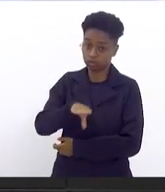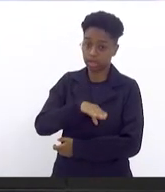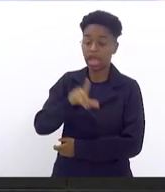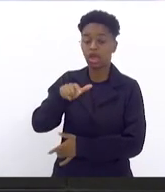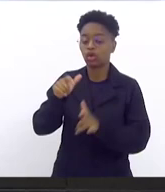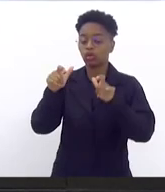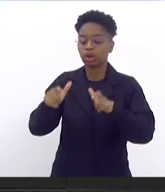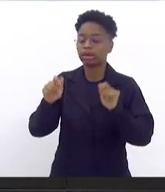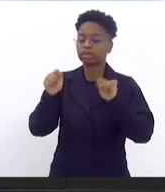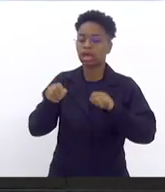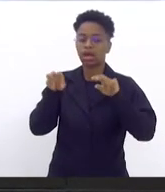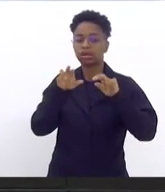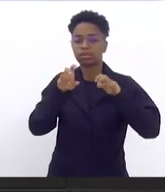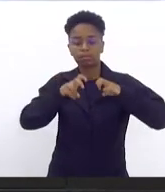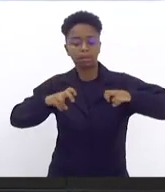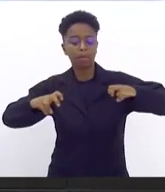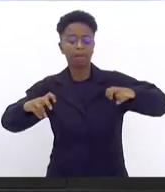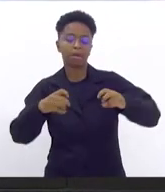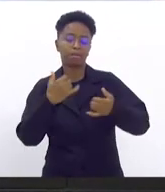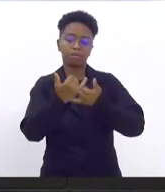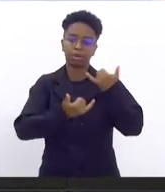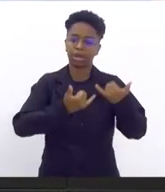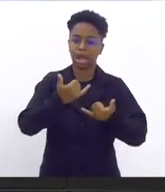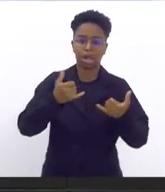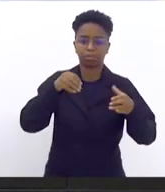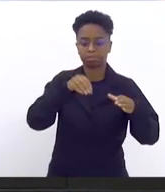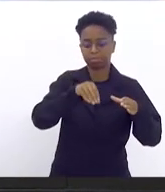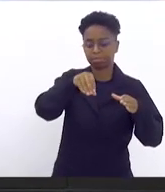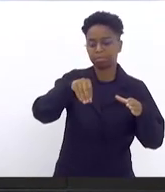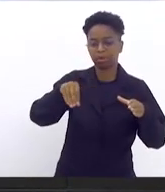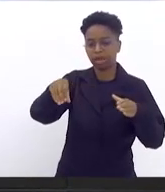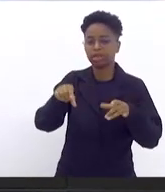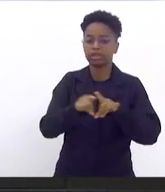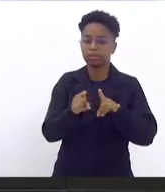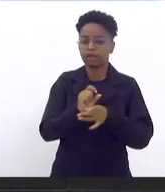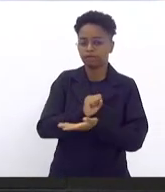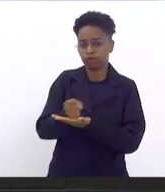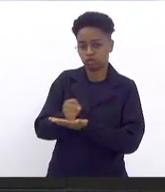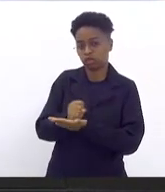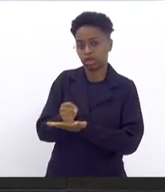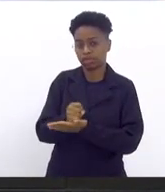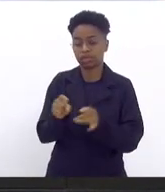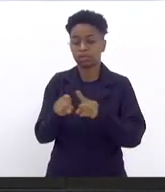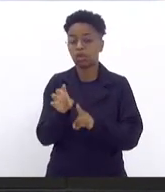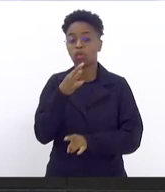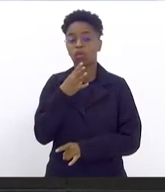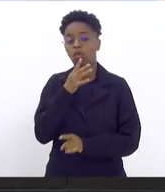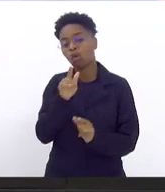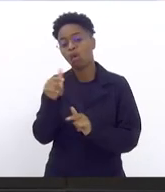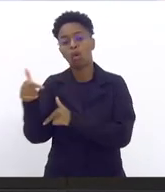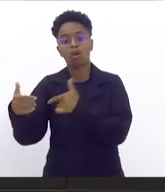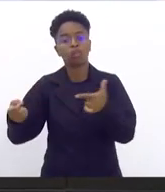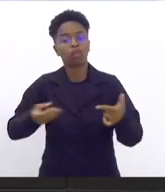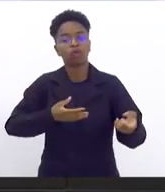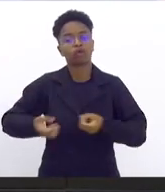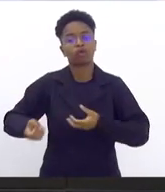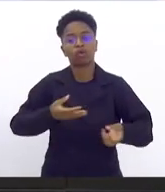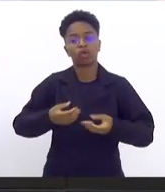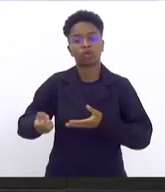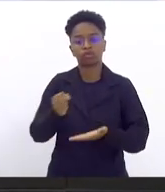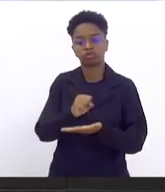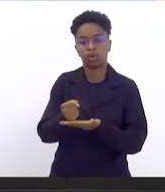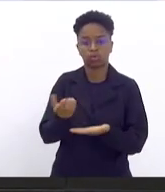se reunir, jogar jogos de tabuleiro... até mesmo videogames, e conhecer outros novos tão divertidos